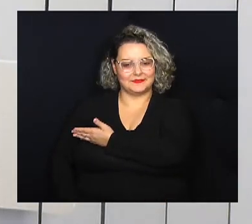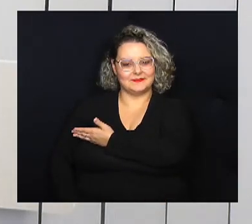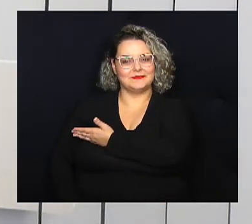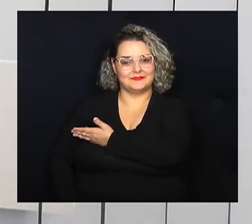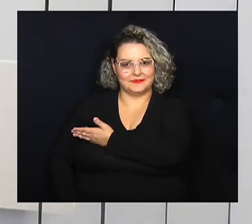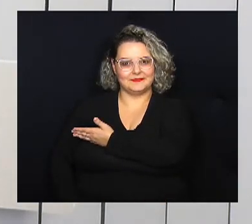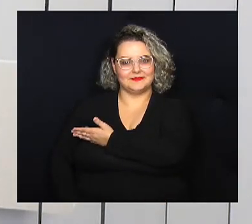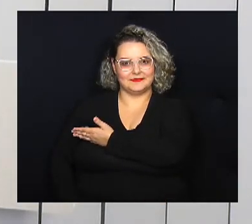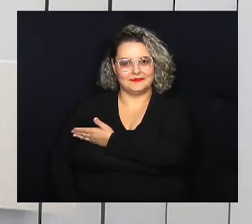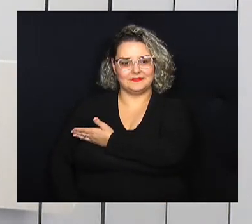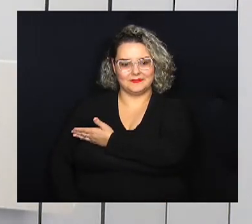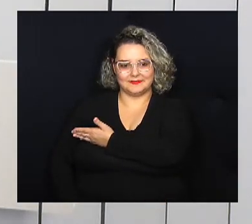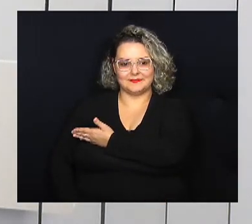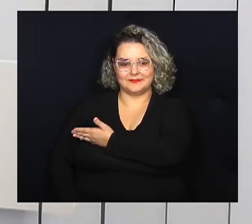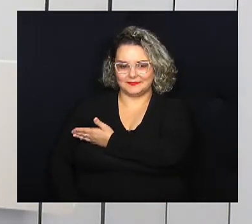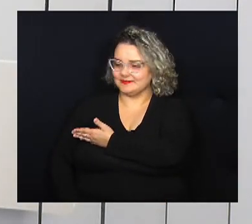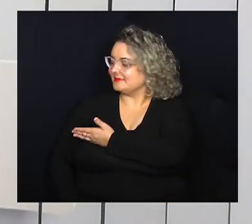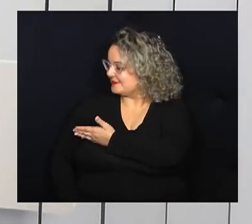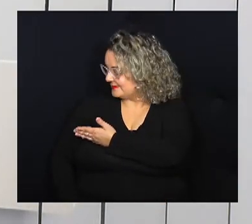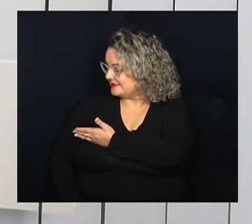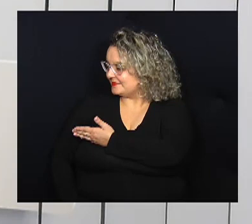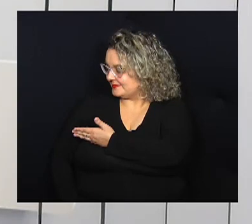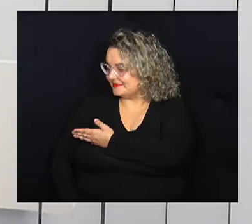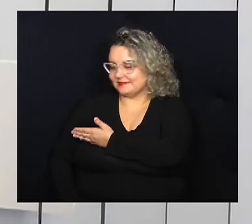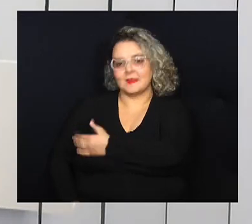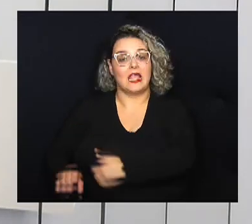3256-6067. Eu vou repetir o telefone do SAPECA.